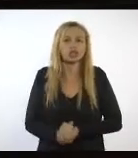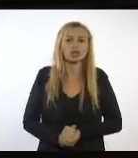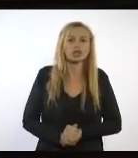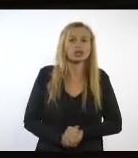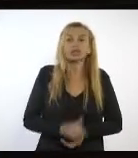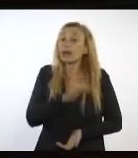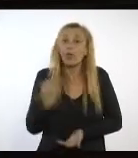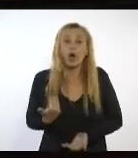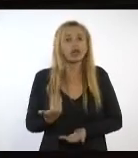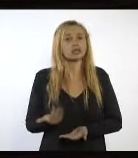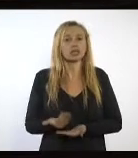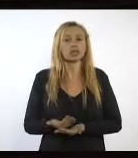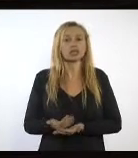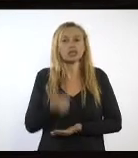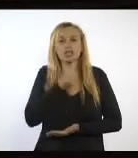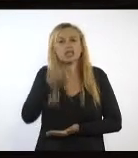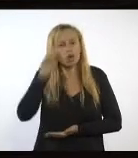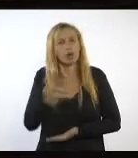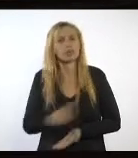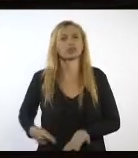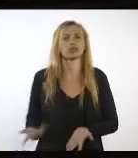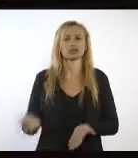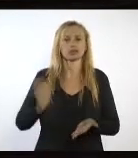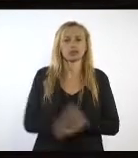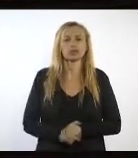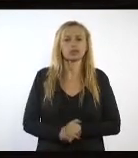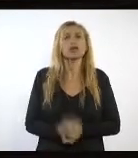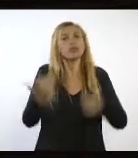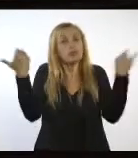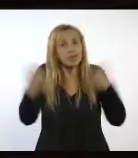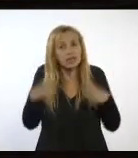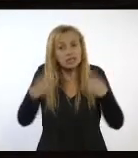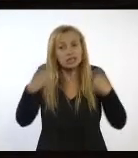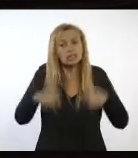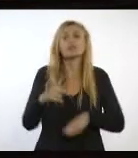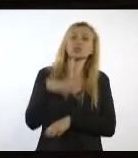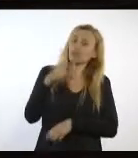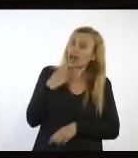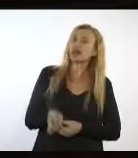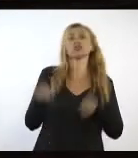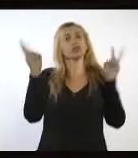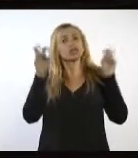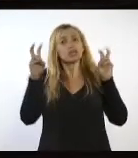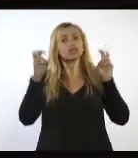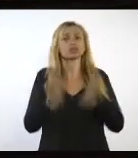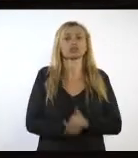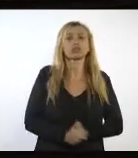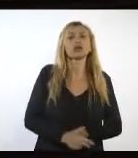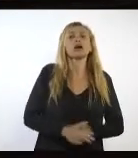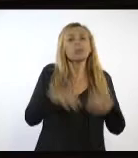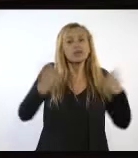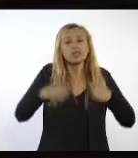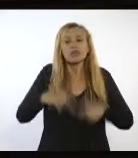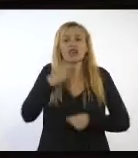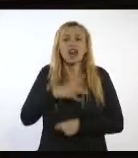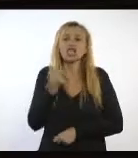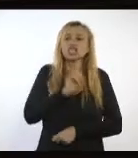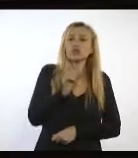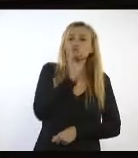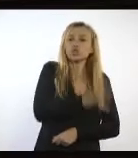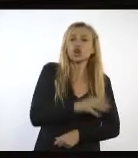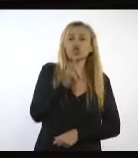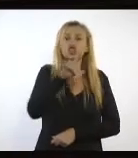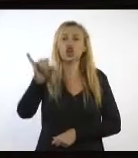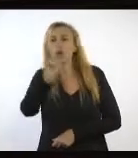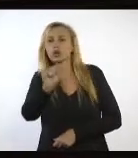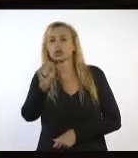serão assassinadas, senhora presidenta. E precisamos falar sobre isso. Precisamos falar não só no 8 de